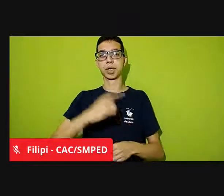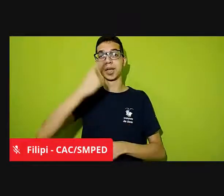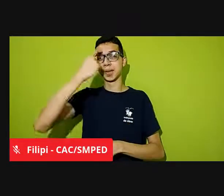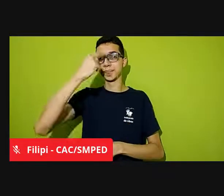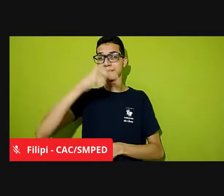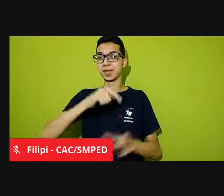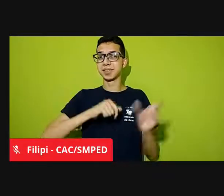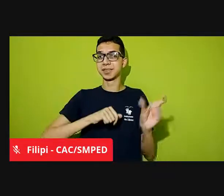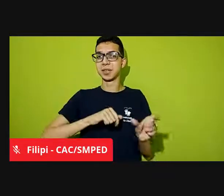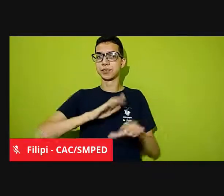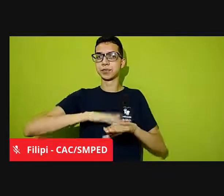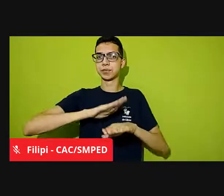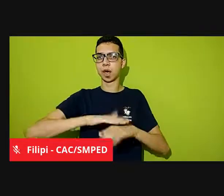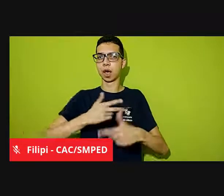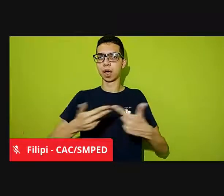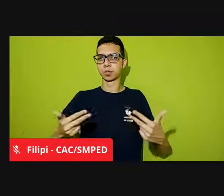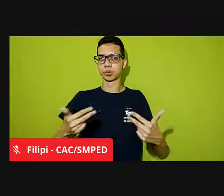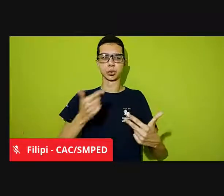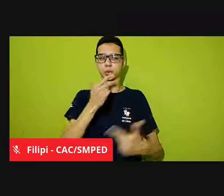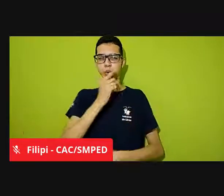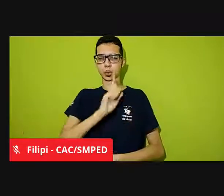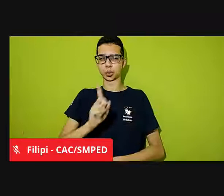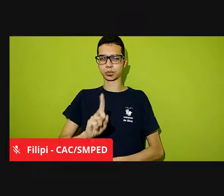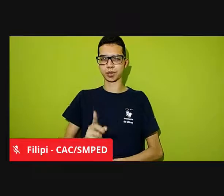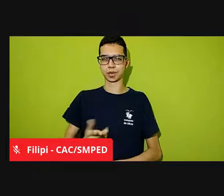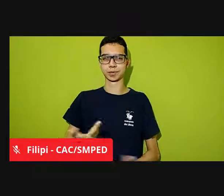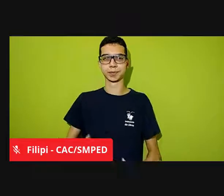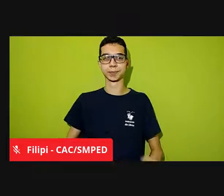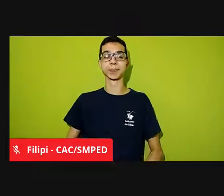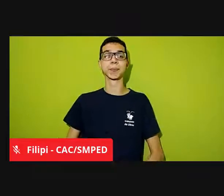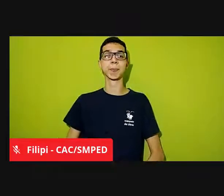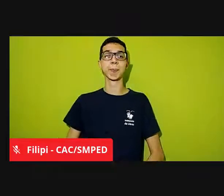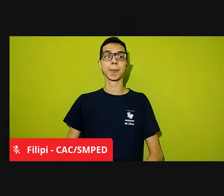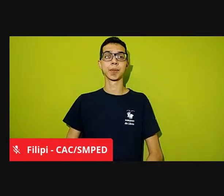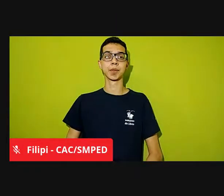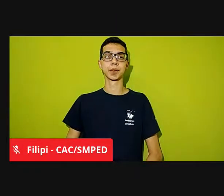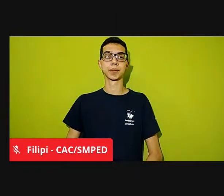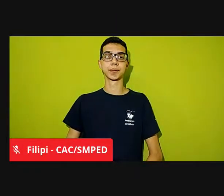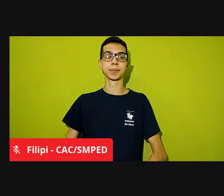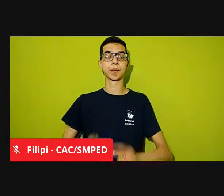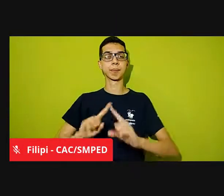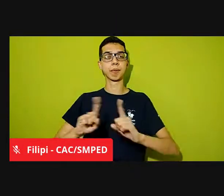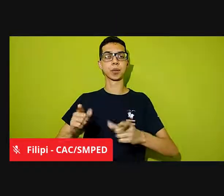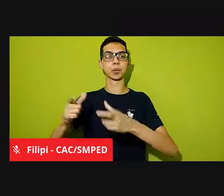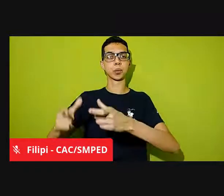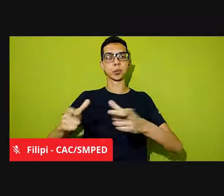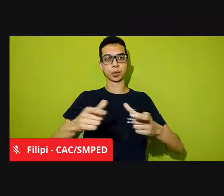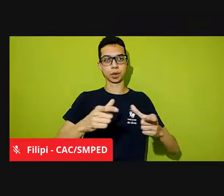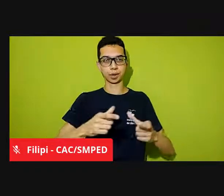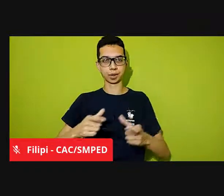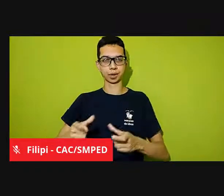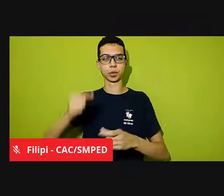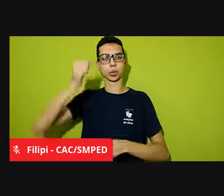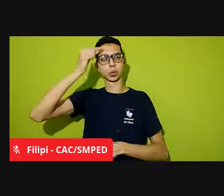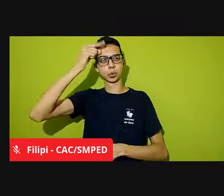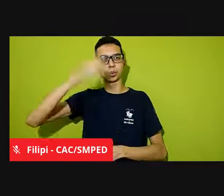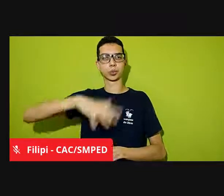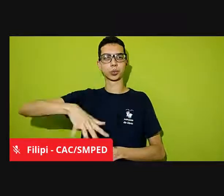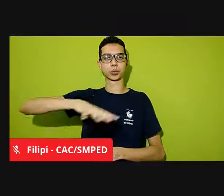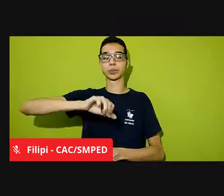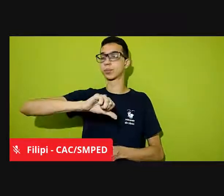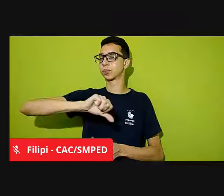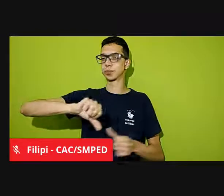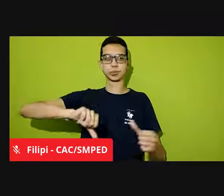não muda aí em relação às práticas dentro dos espaços museológicos e culturais no sentido